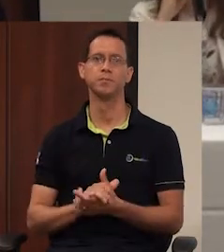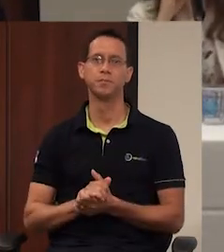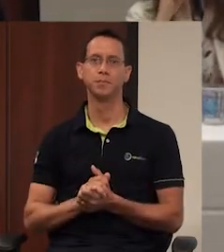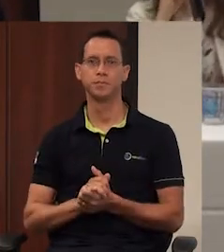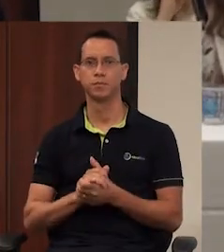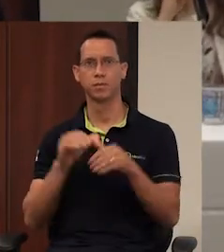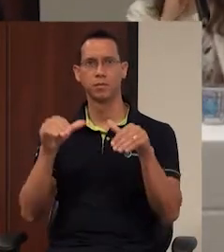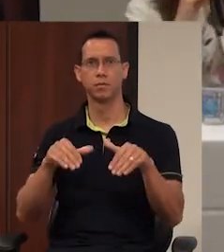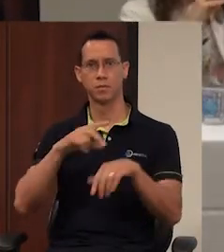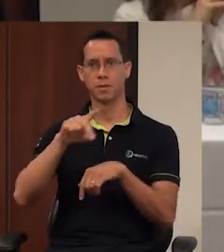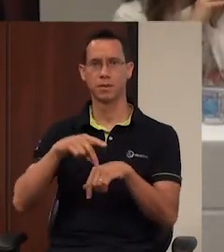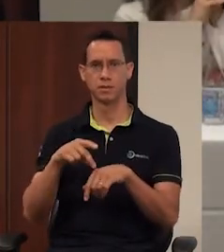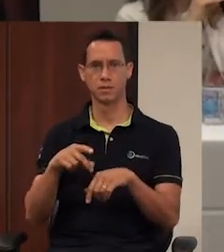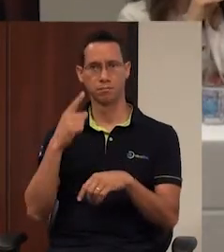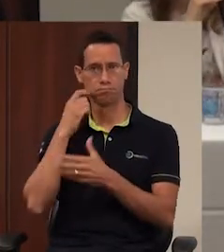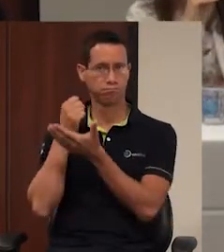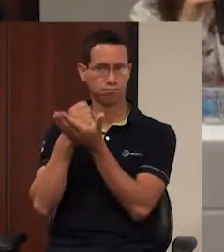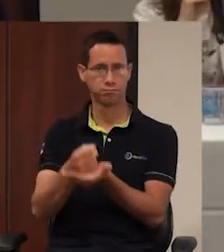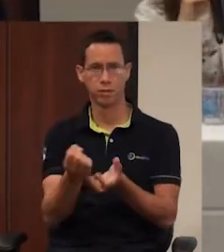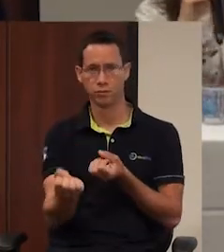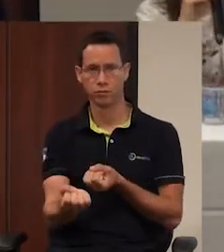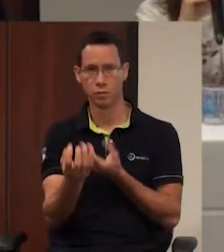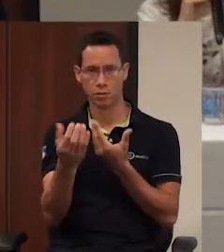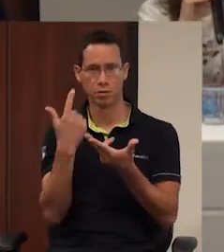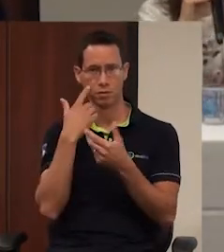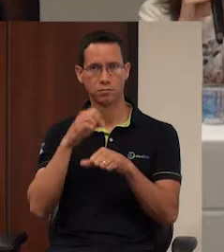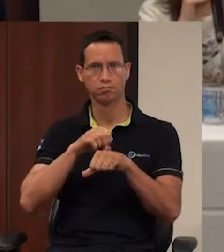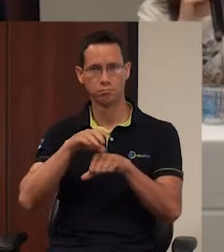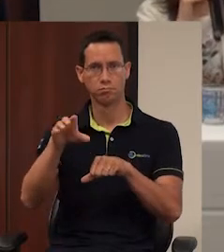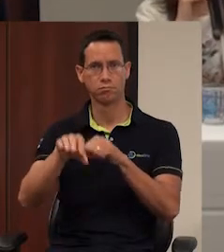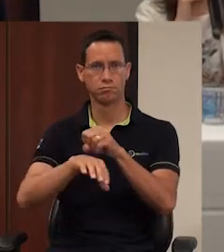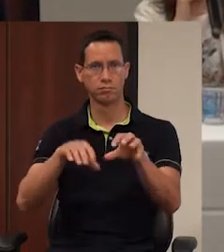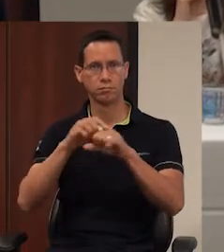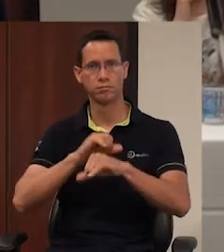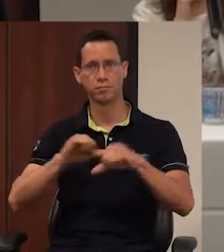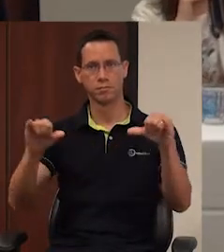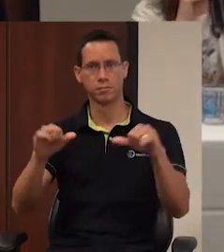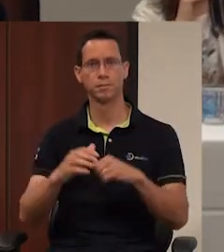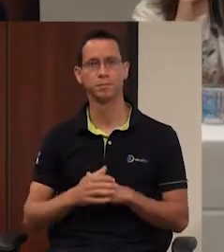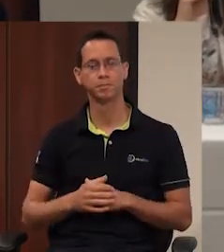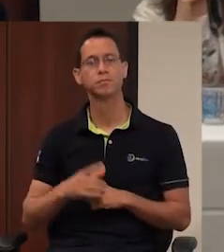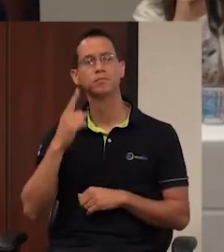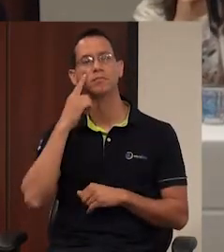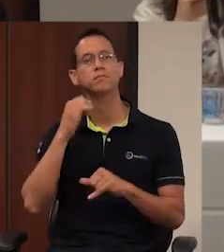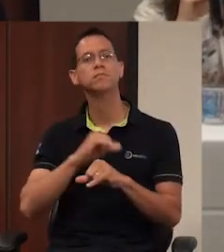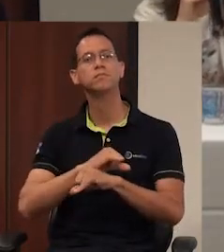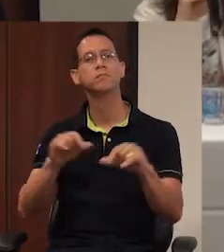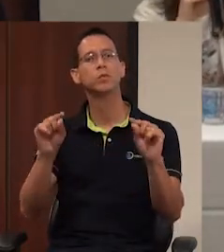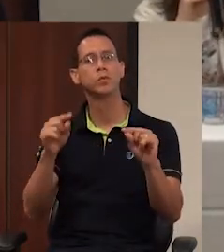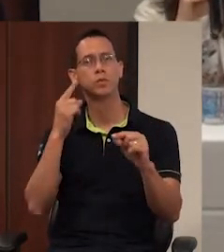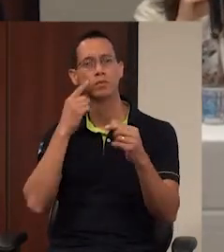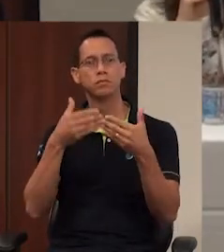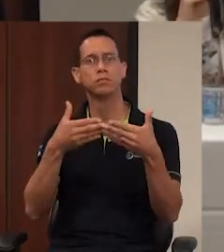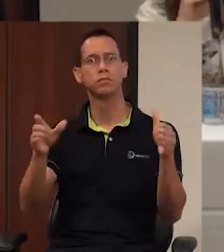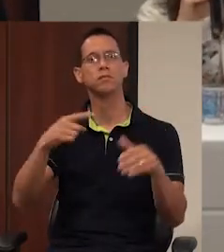na Austrália. O que eu tinha para trazer de informações, compartilhar, são essas. E o que eu queria deixar para vocês é um pouco essa coisa aberta